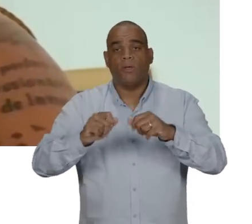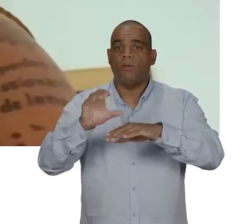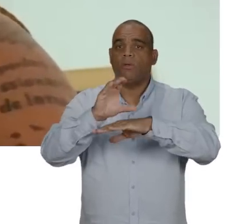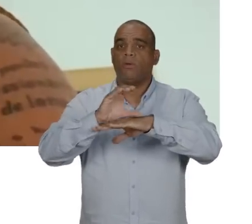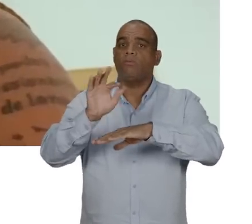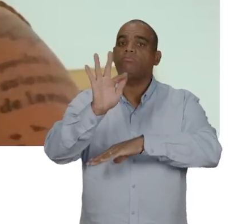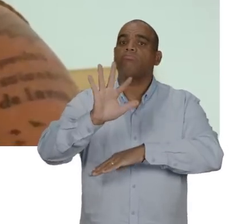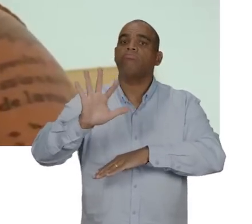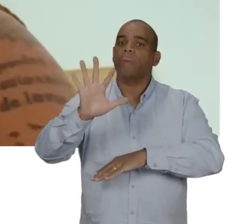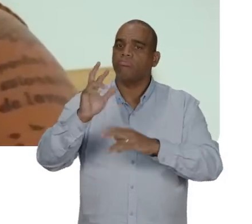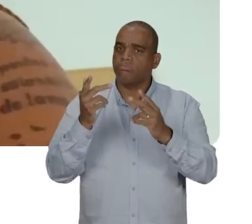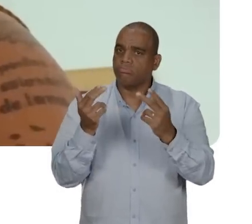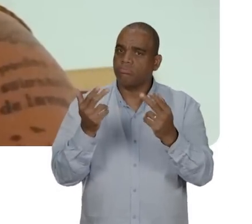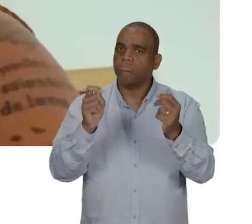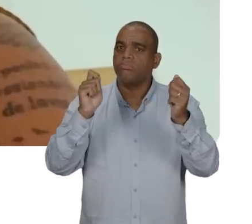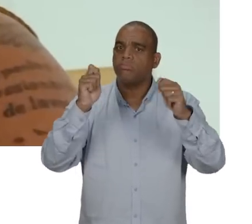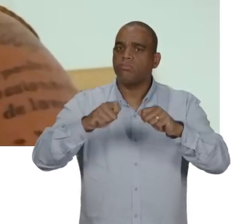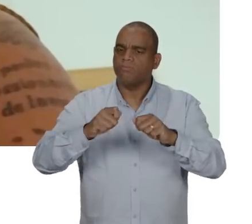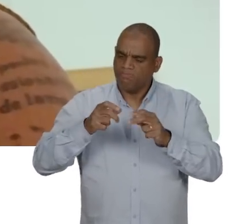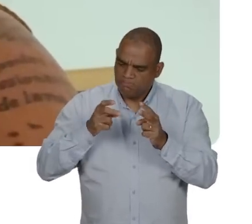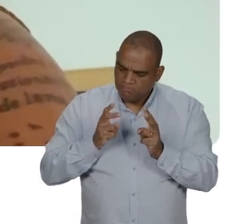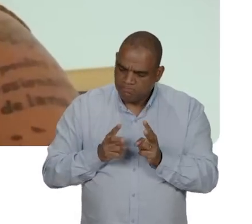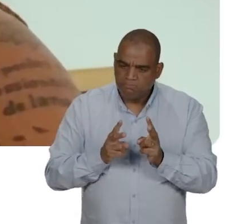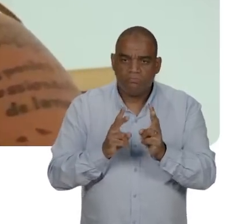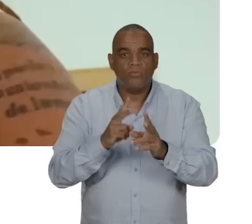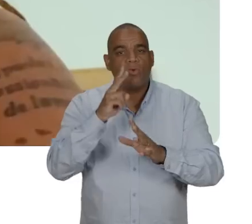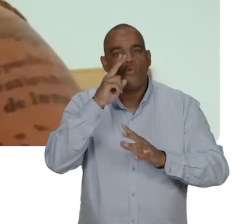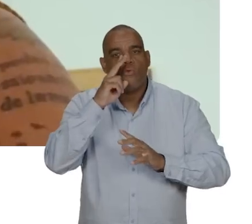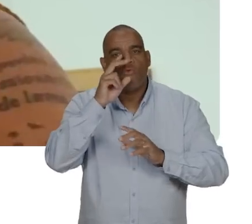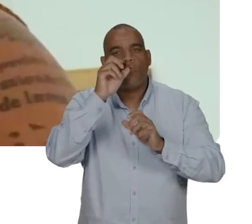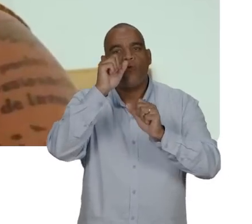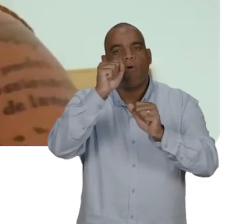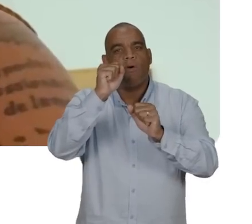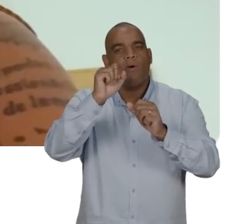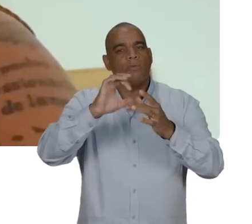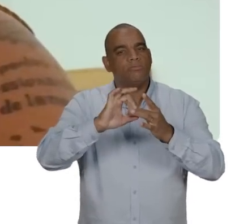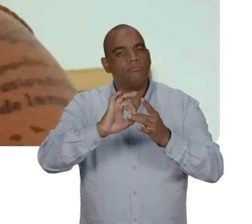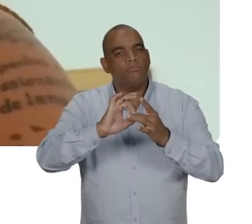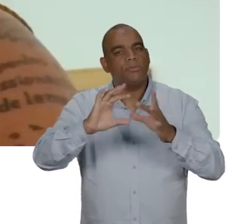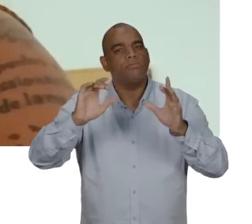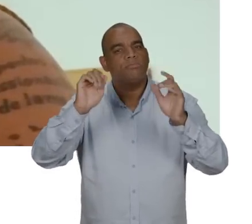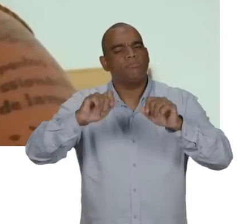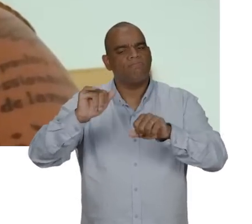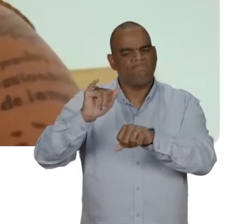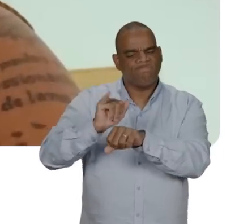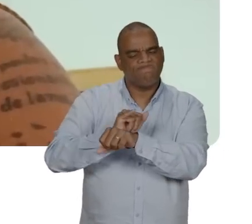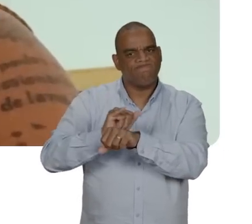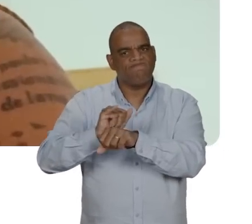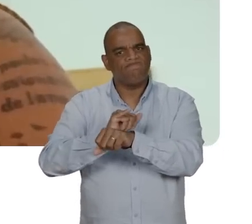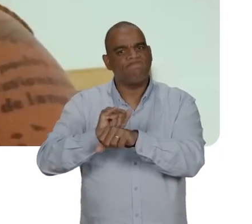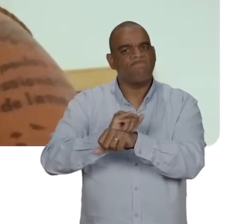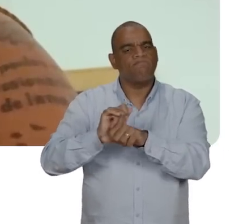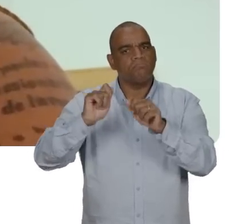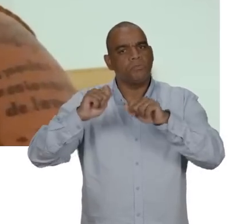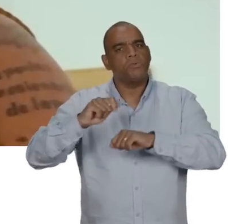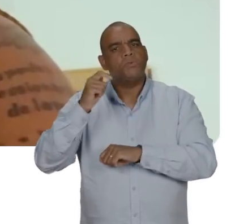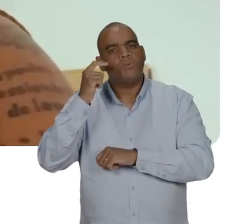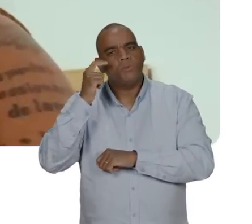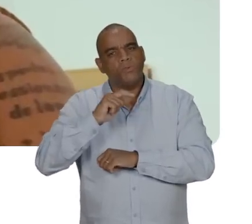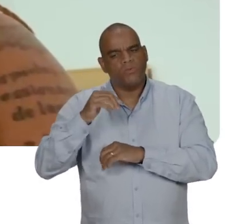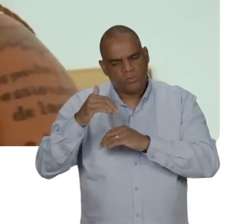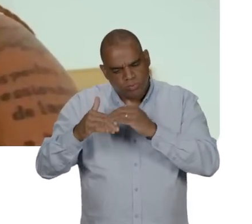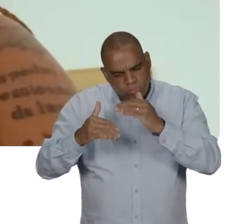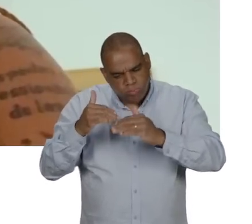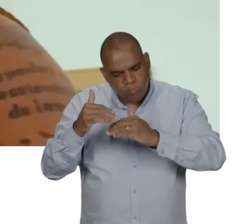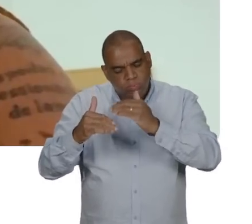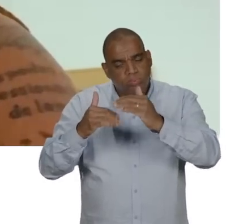é garantido ali na nossa Constituição brasileira. Então, a gente segue fortalecendo a democracia como sendo essa grande estratégia para